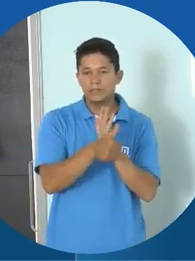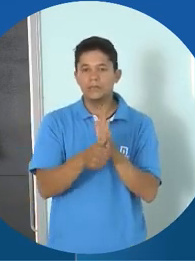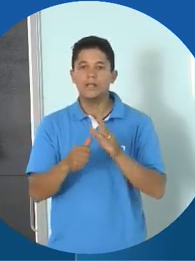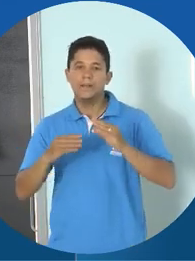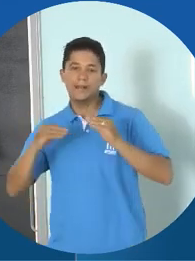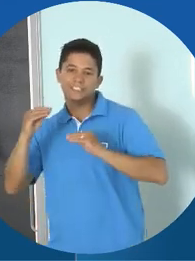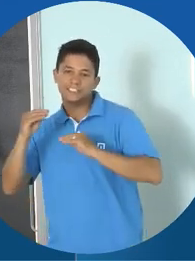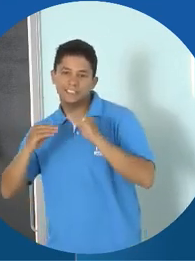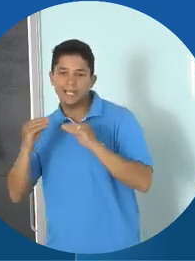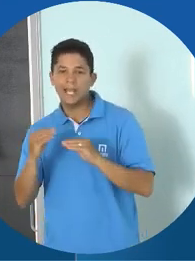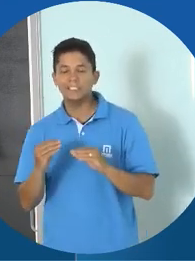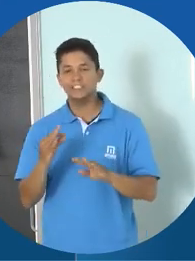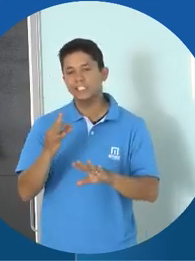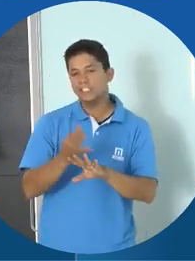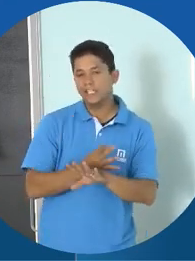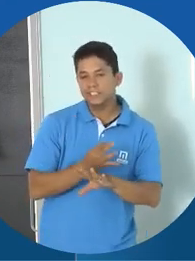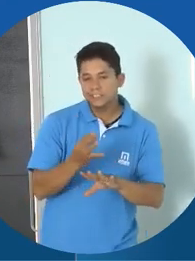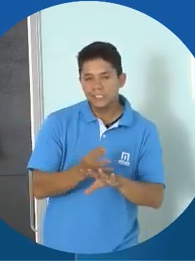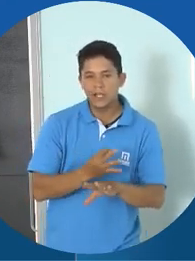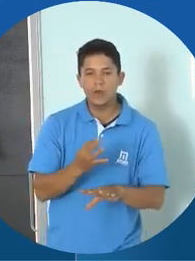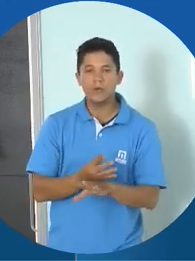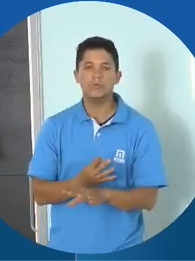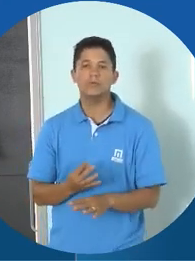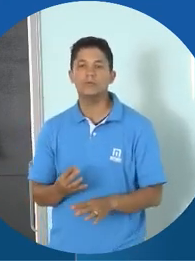plasticidade, tensões verticais e horizontais,